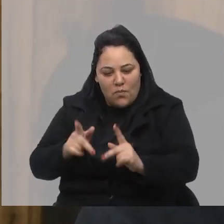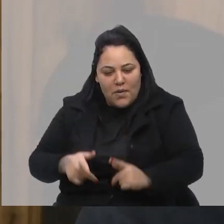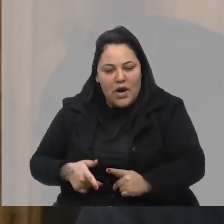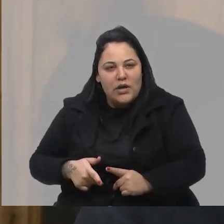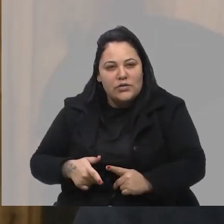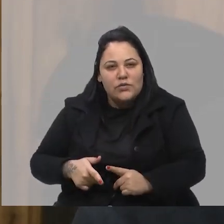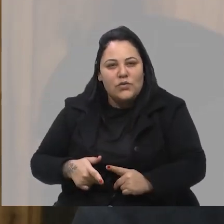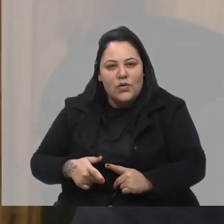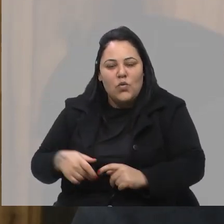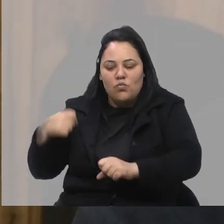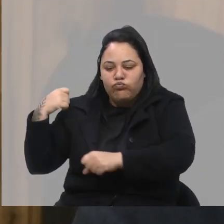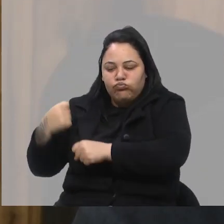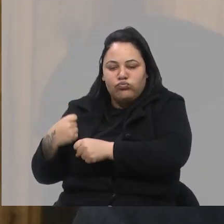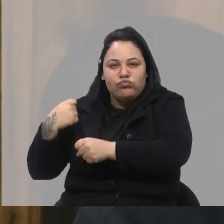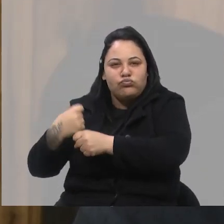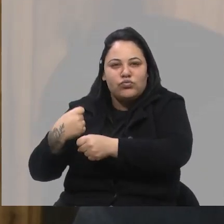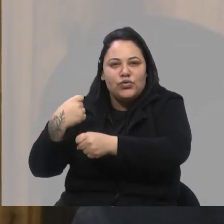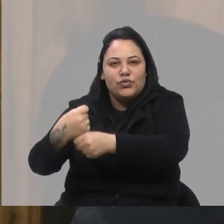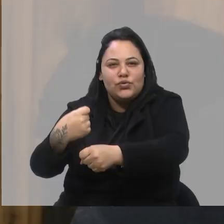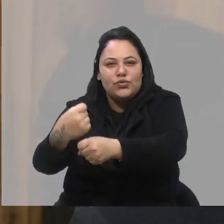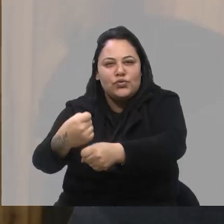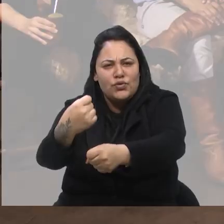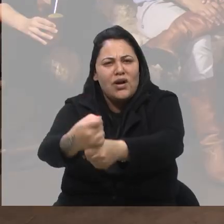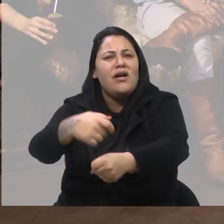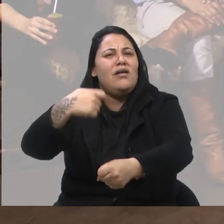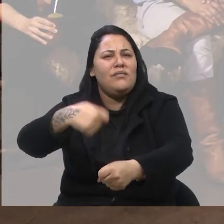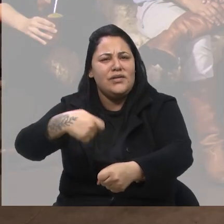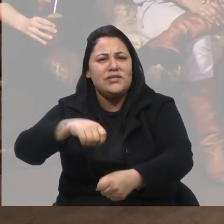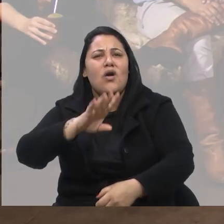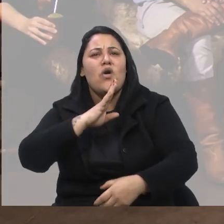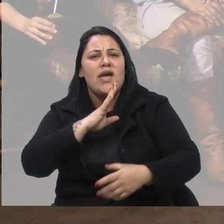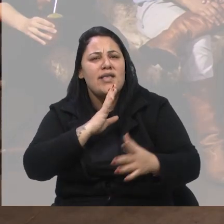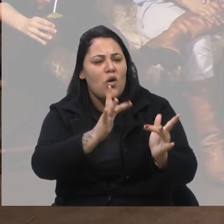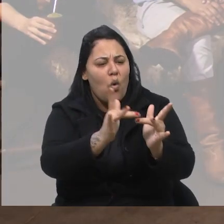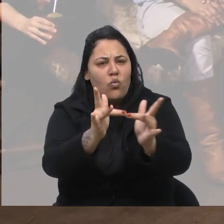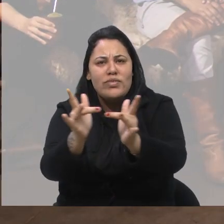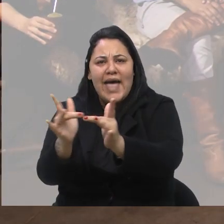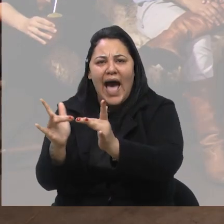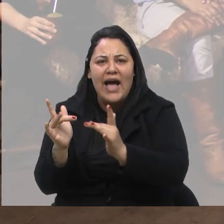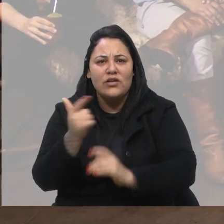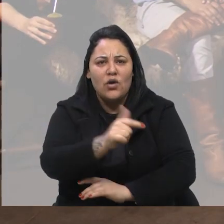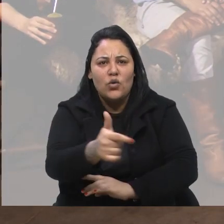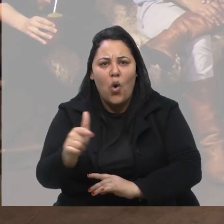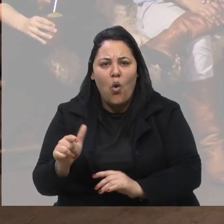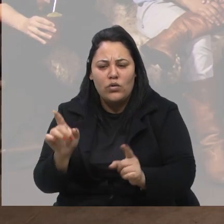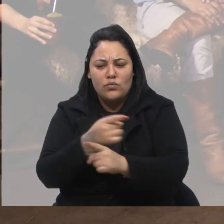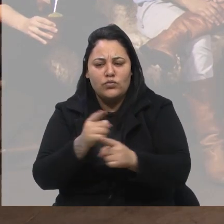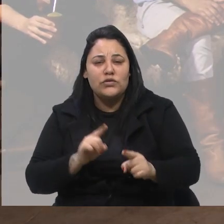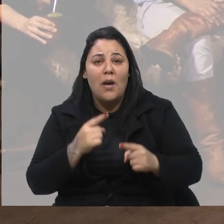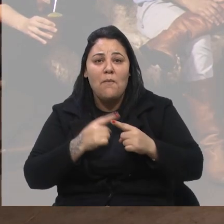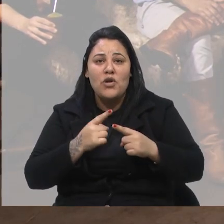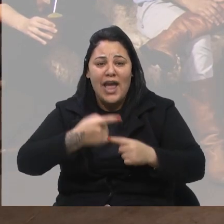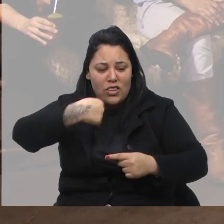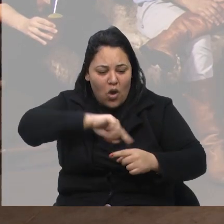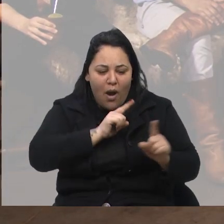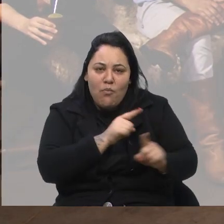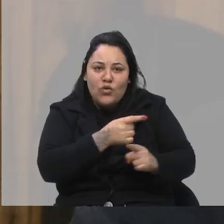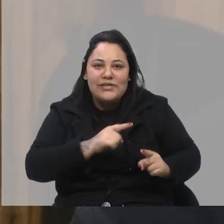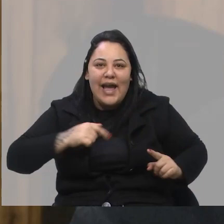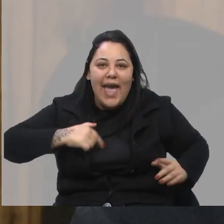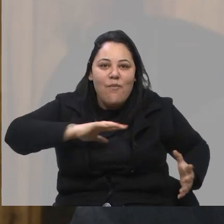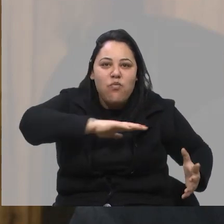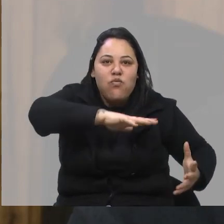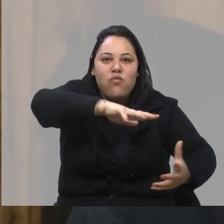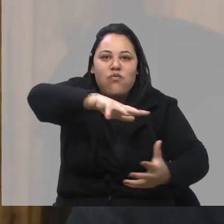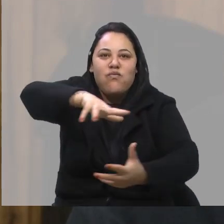do passar dos anos, ele é necessário, porque cada vez mais a nossa música ela vai evoluindo, porque ela é universal, né?